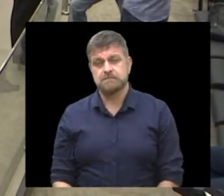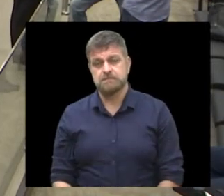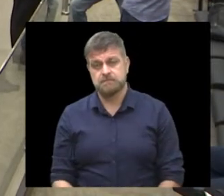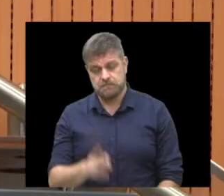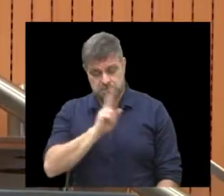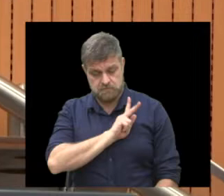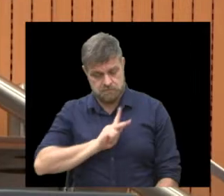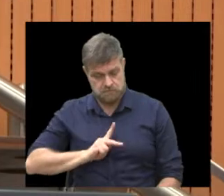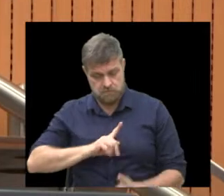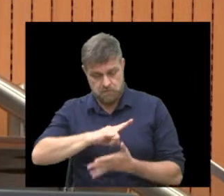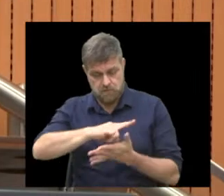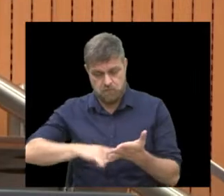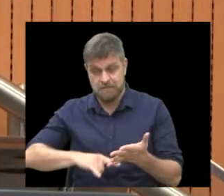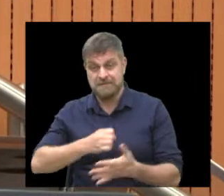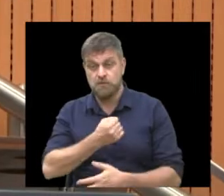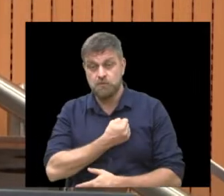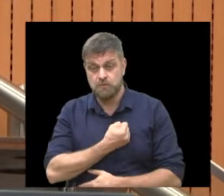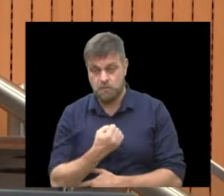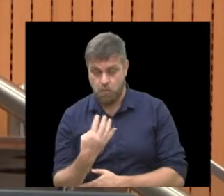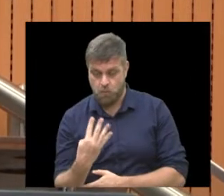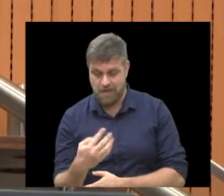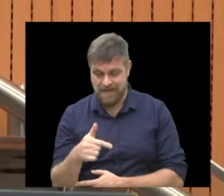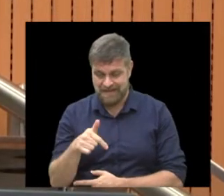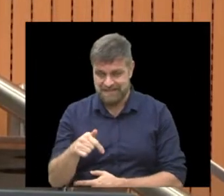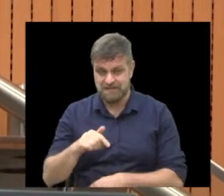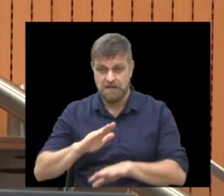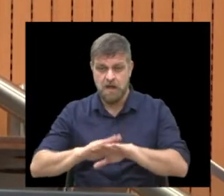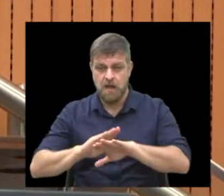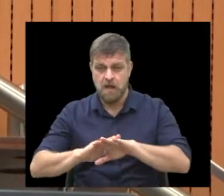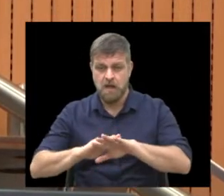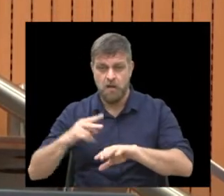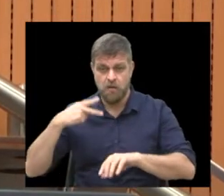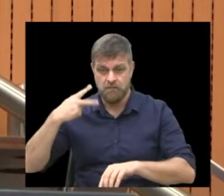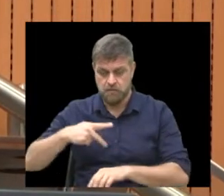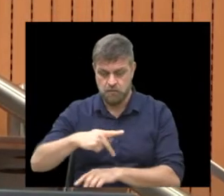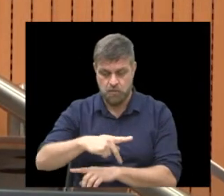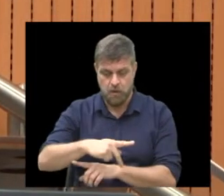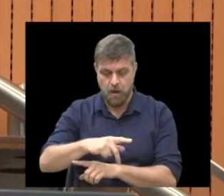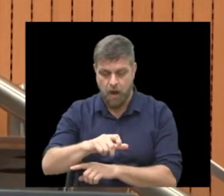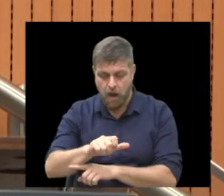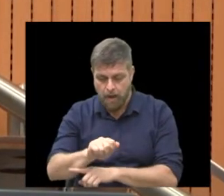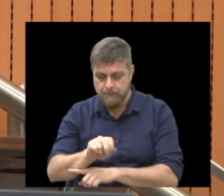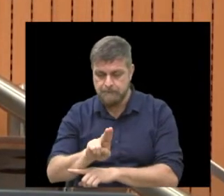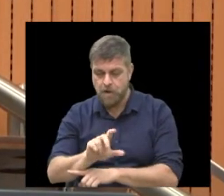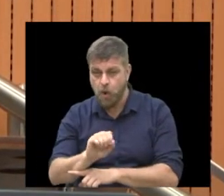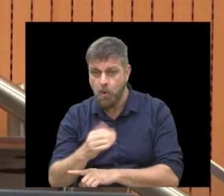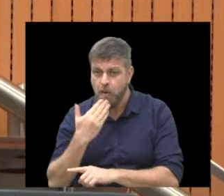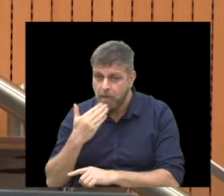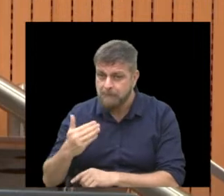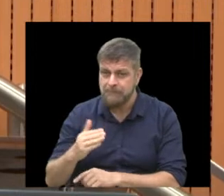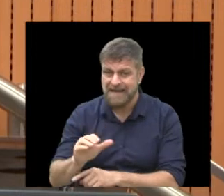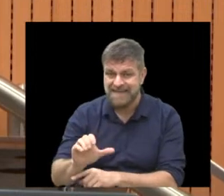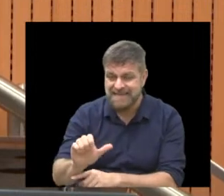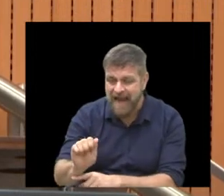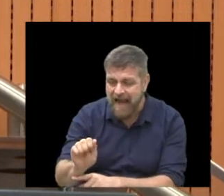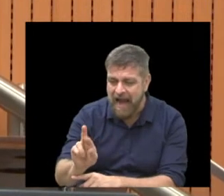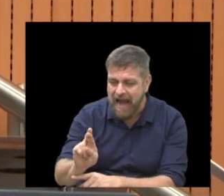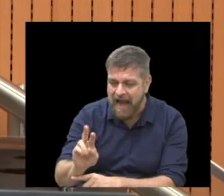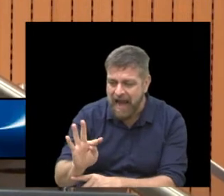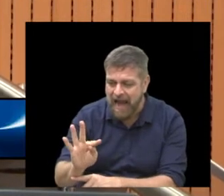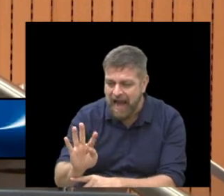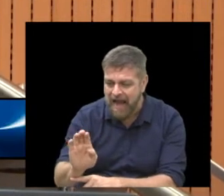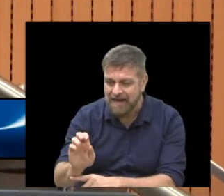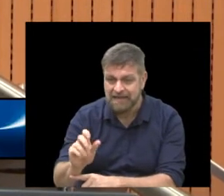Senhor presidente, moção do número 47, do vereador Paulo Galtério, apela à Artesp para que seja liberado apenas